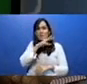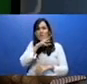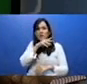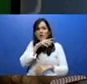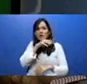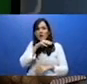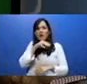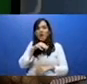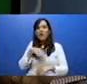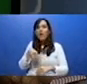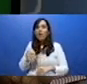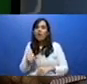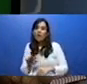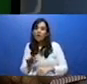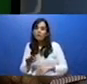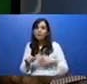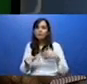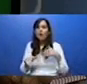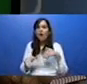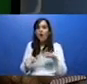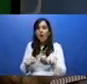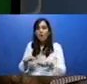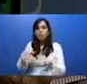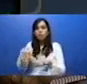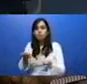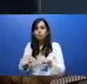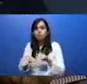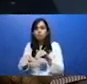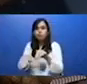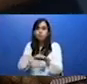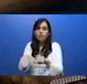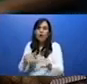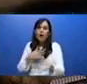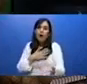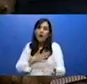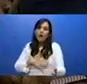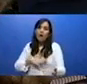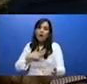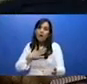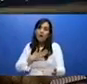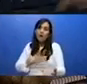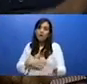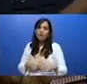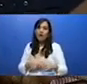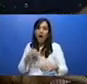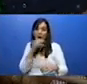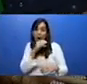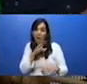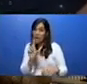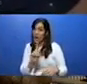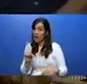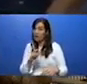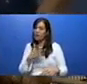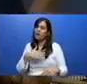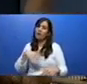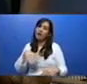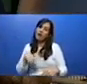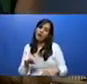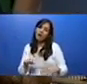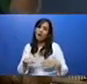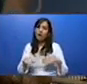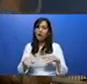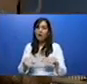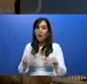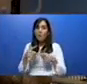animal lento, né? Muitos já haviam feito essa conclusão. Por quê? Porque ele possui patas pequenas,